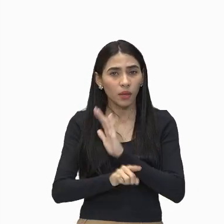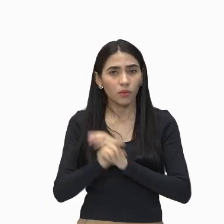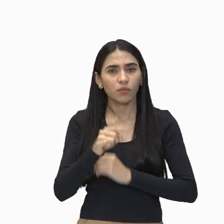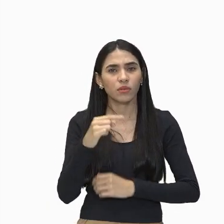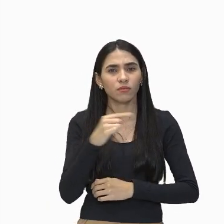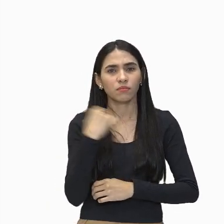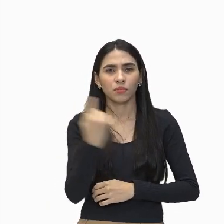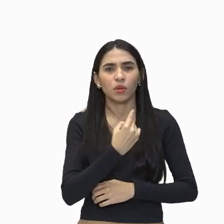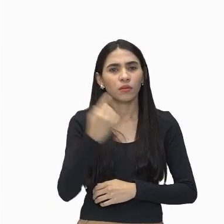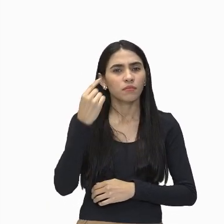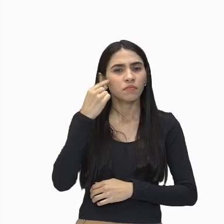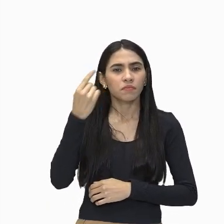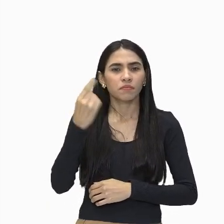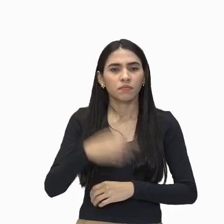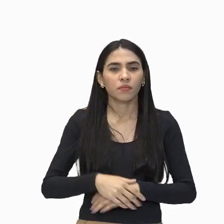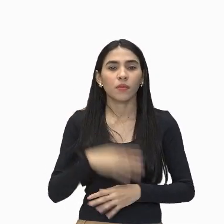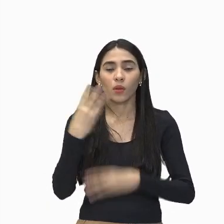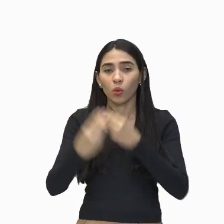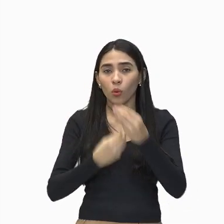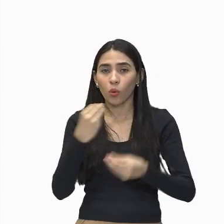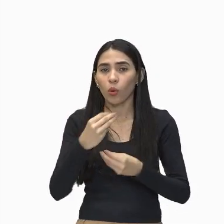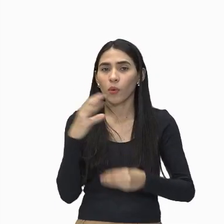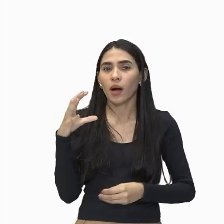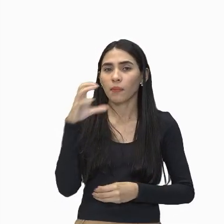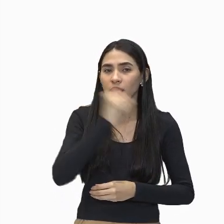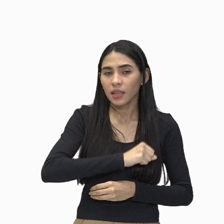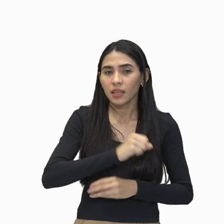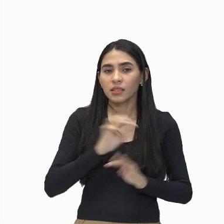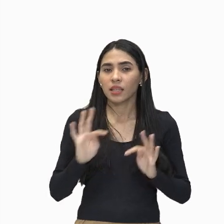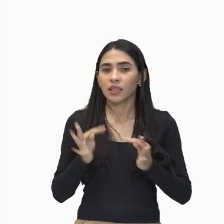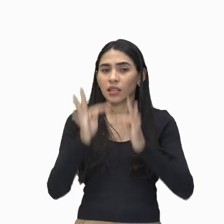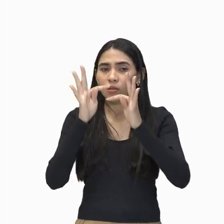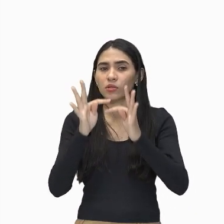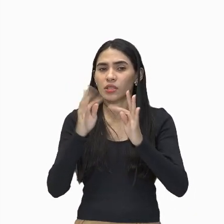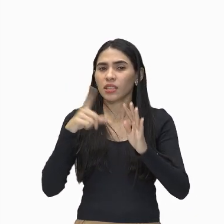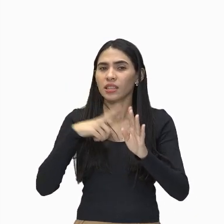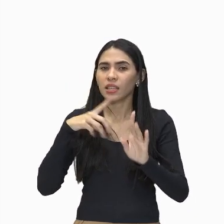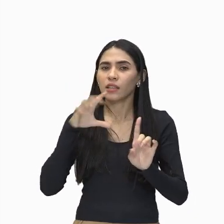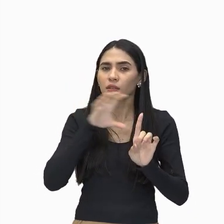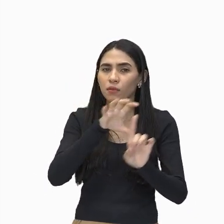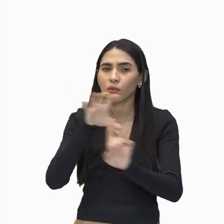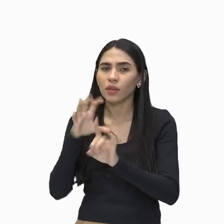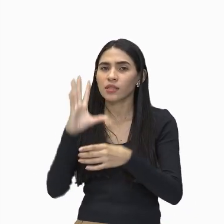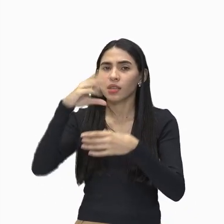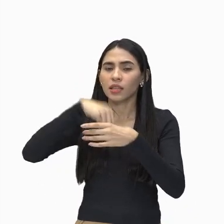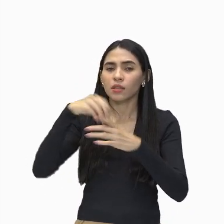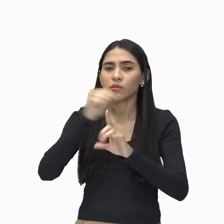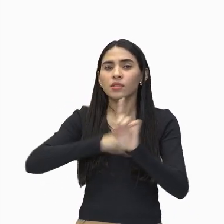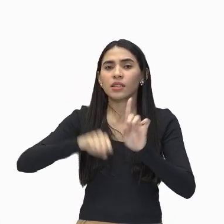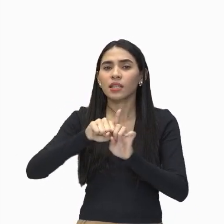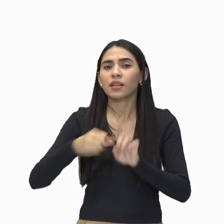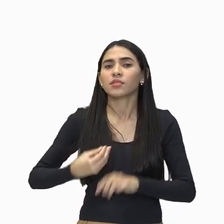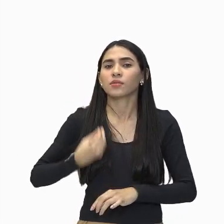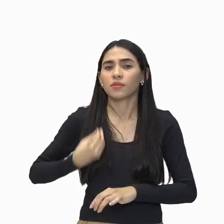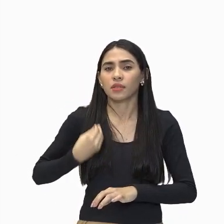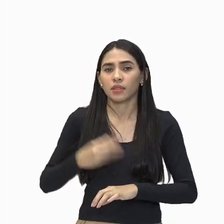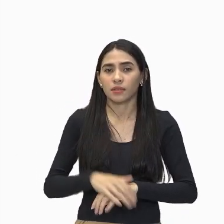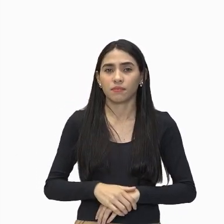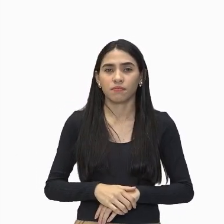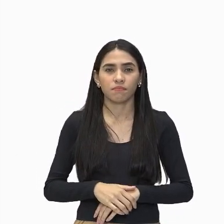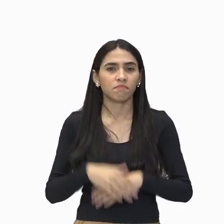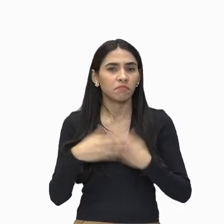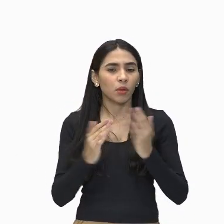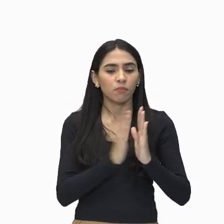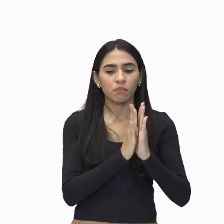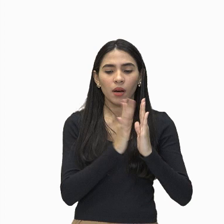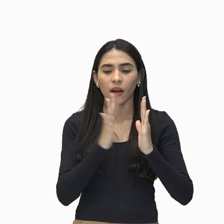nós. Como esta volatilidade impacta em nossa vida? E aí, esse transitório, isso